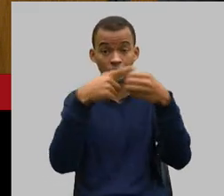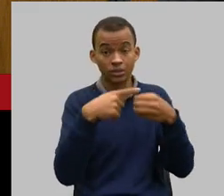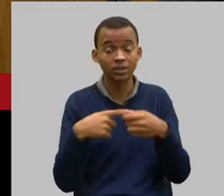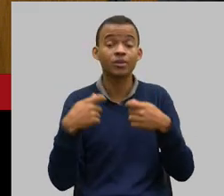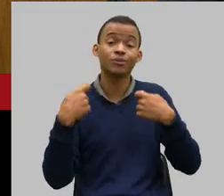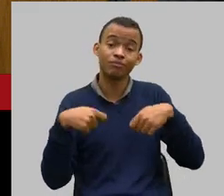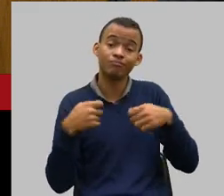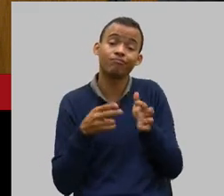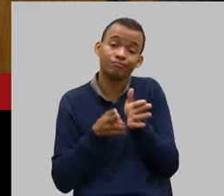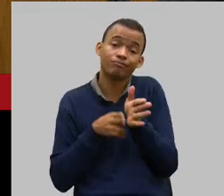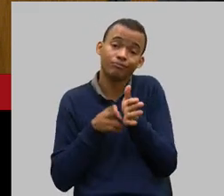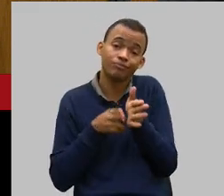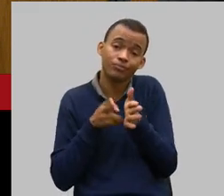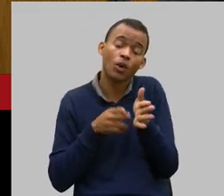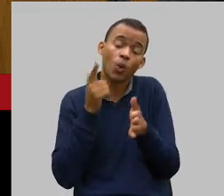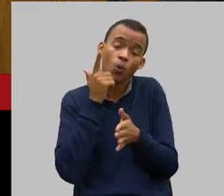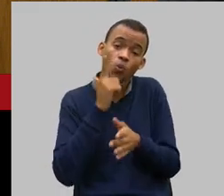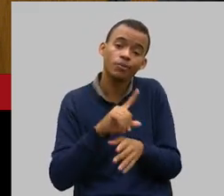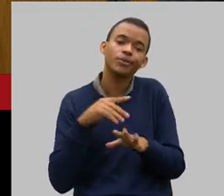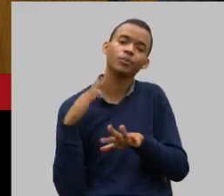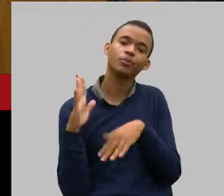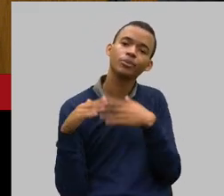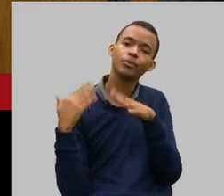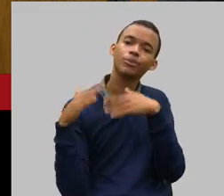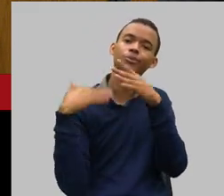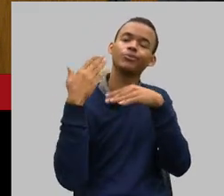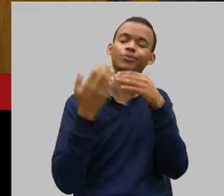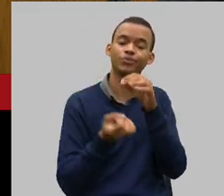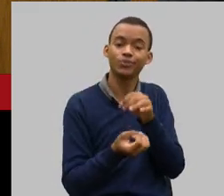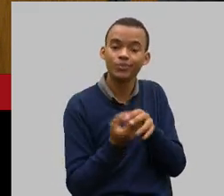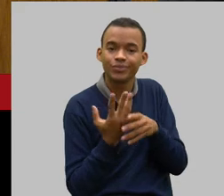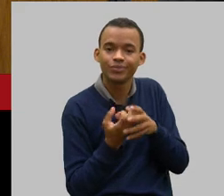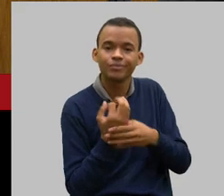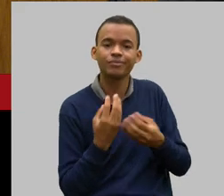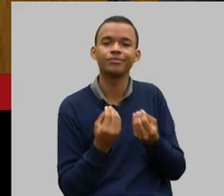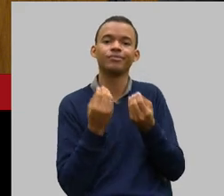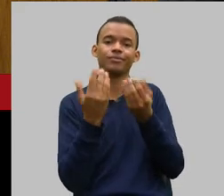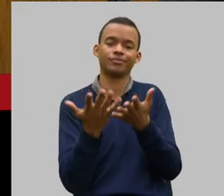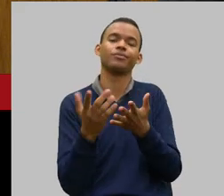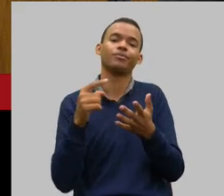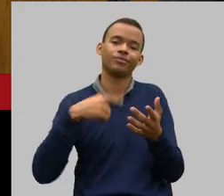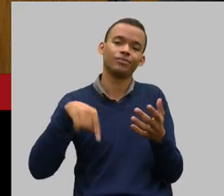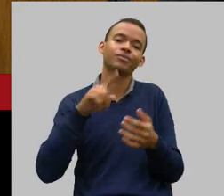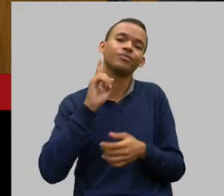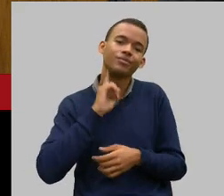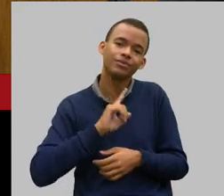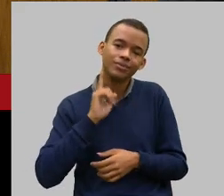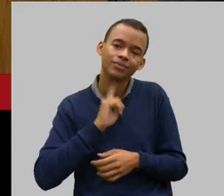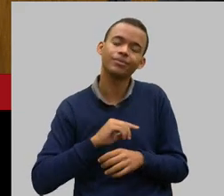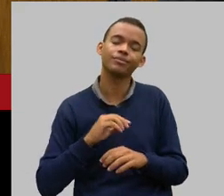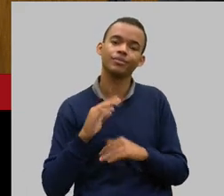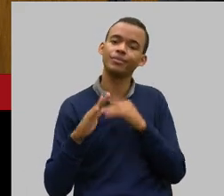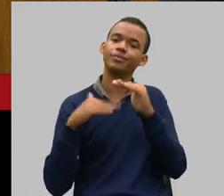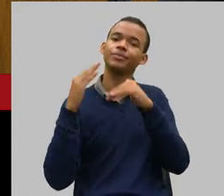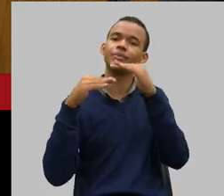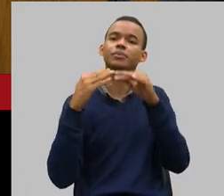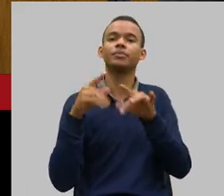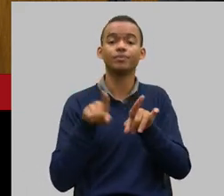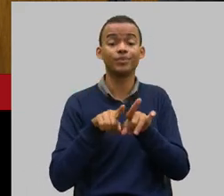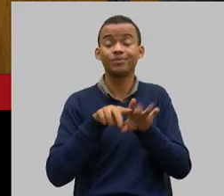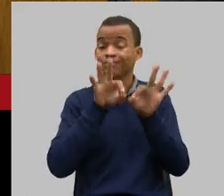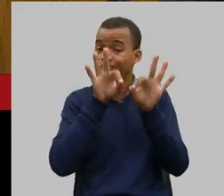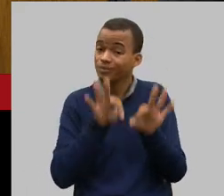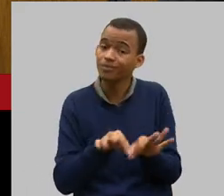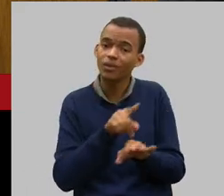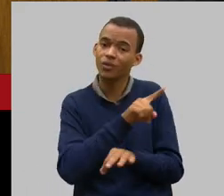linha fé para continuar produzindo desenvolvendo e com certeza fazendo parte do nosso Estado de Minas Gerais e com certeza vocês estão